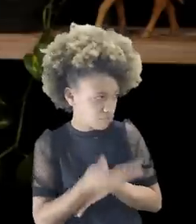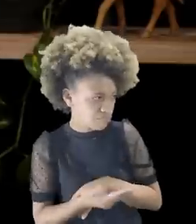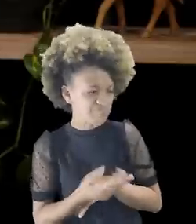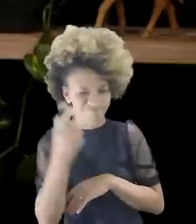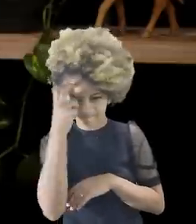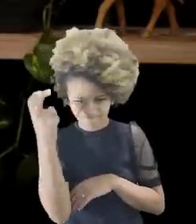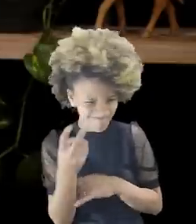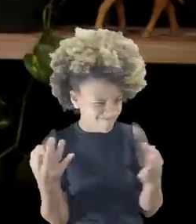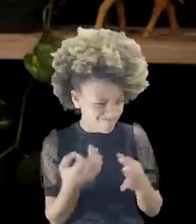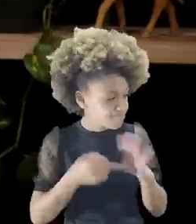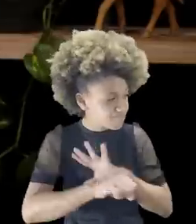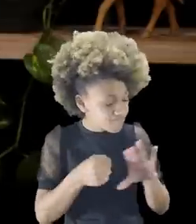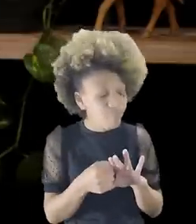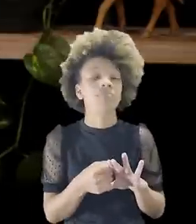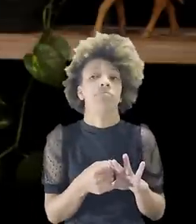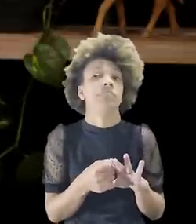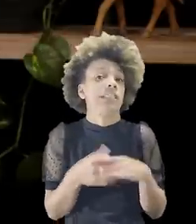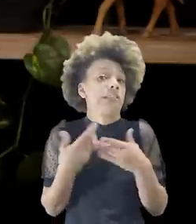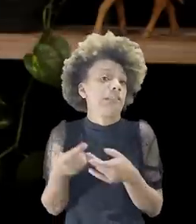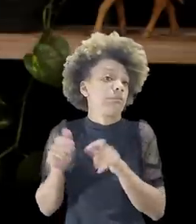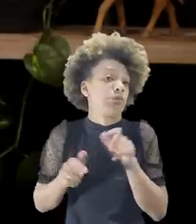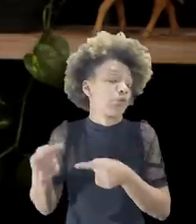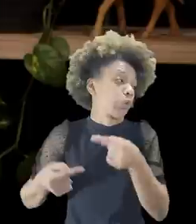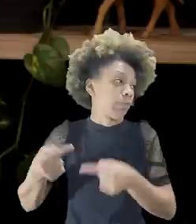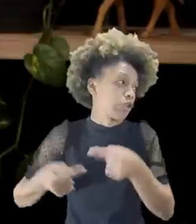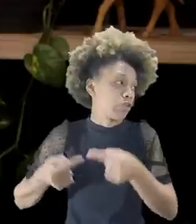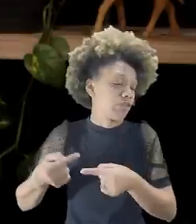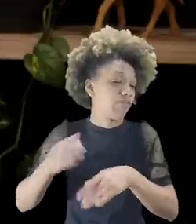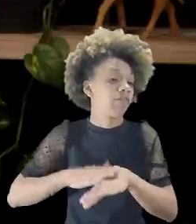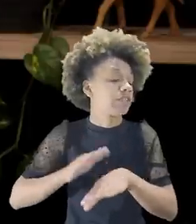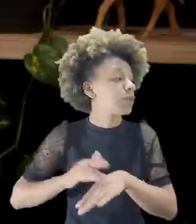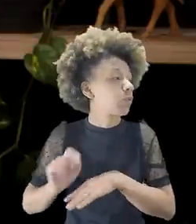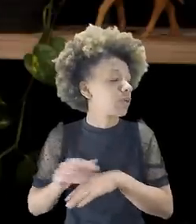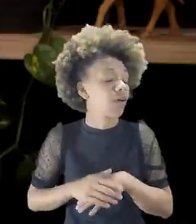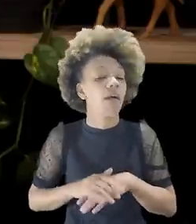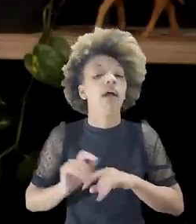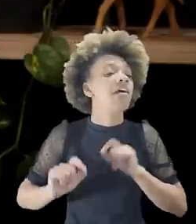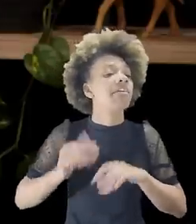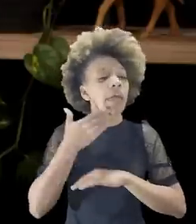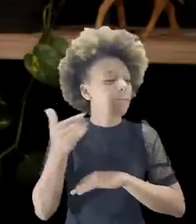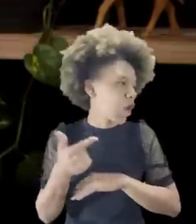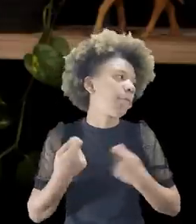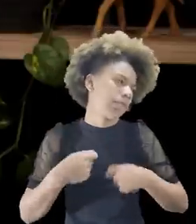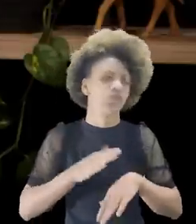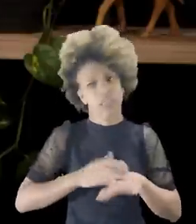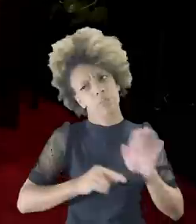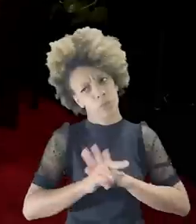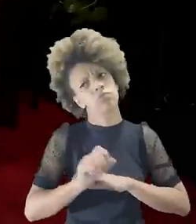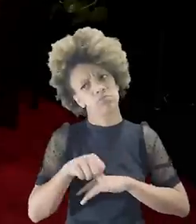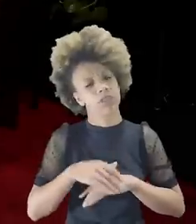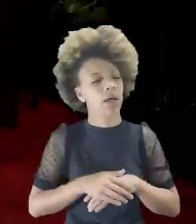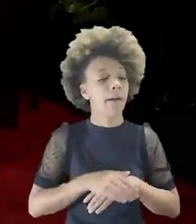que manja muito desse basquete e a Galera É competitiva vamos fazer aqui quem foi melhor na sua opinião tem que fazer essa